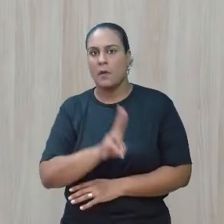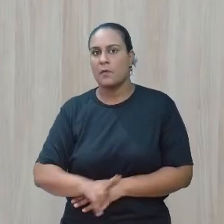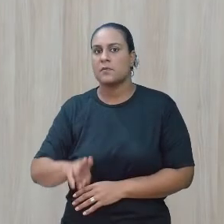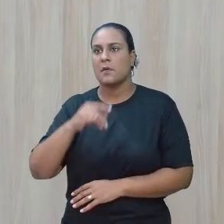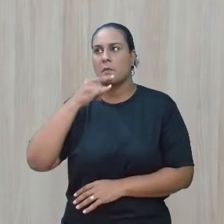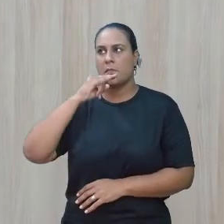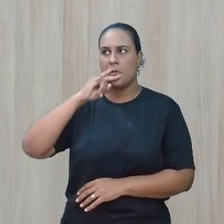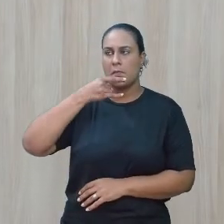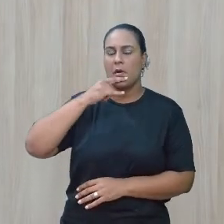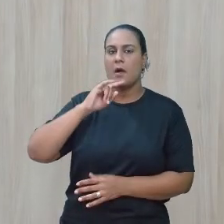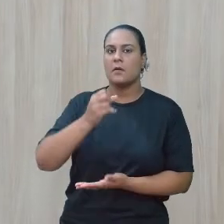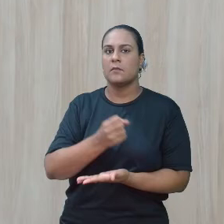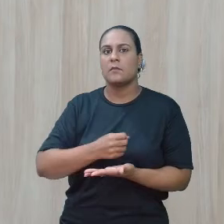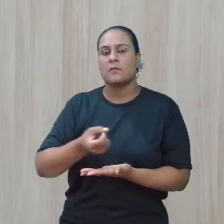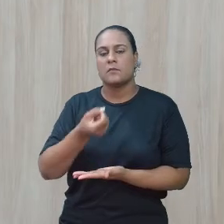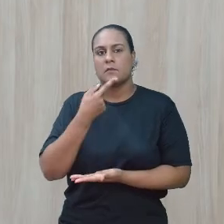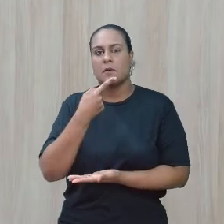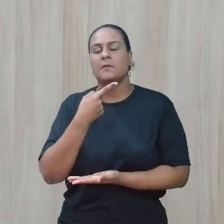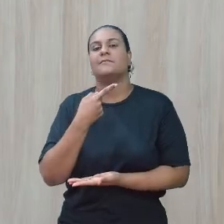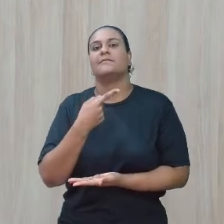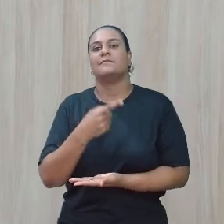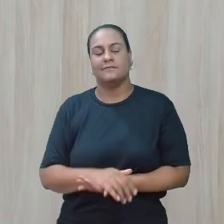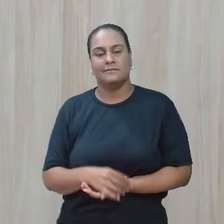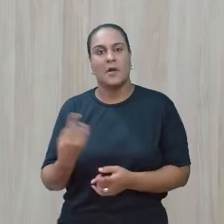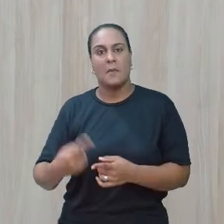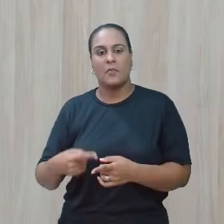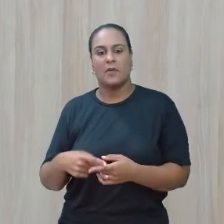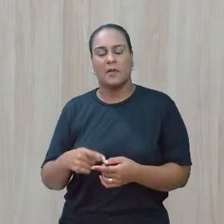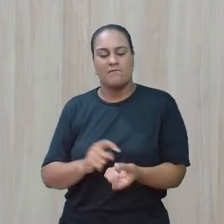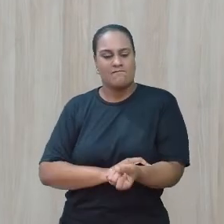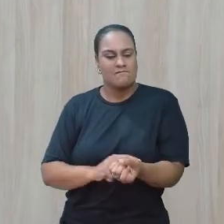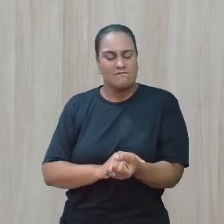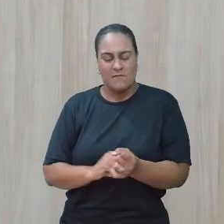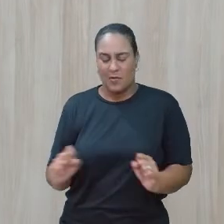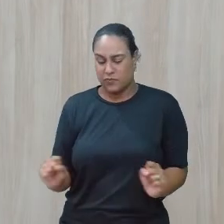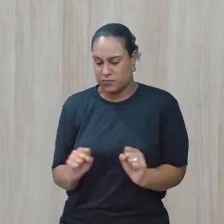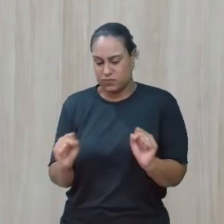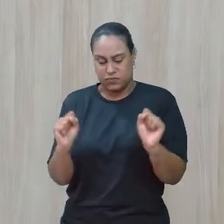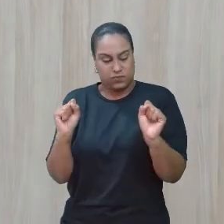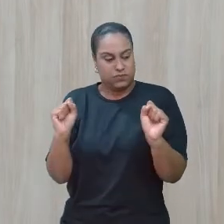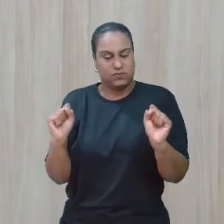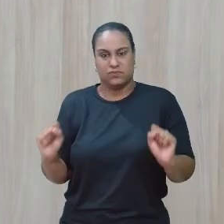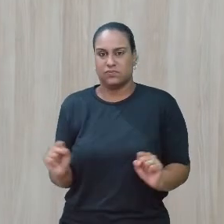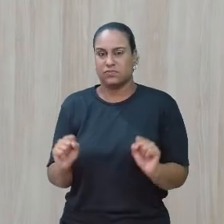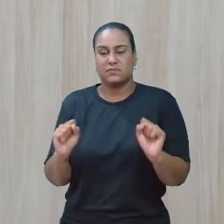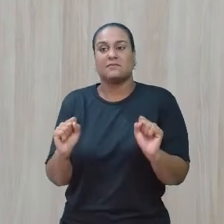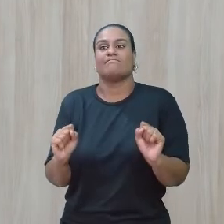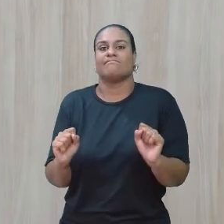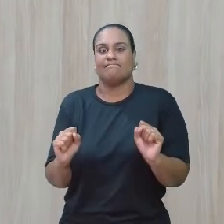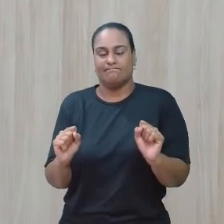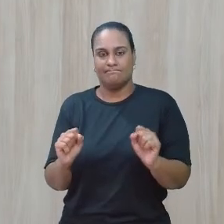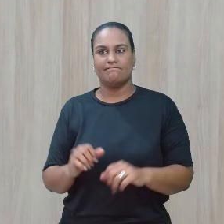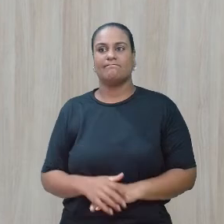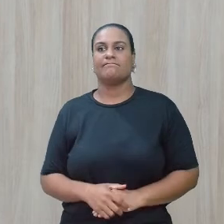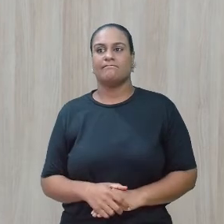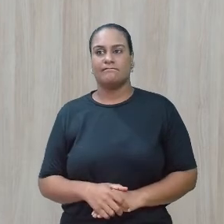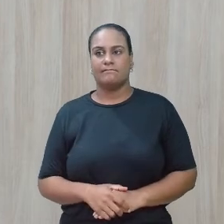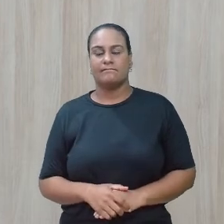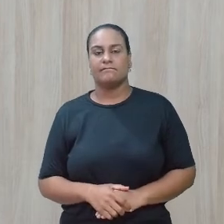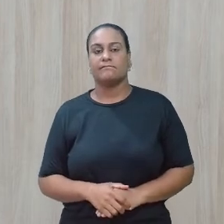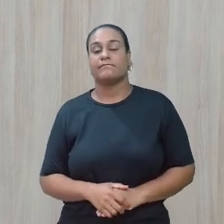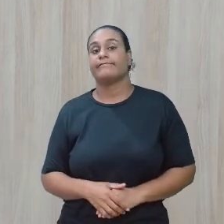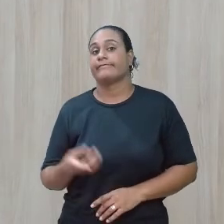utilizar justamente pela questão ali do estresse que foi causado, né, por conta desse desastre